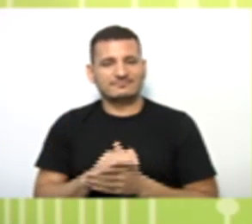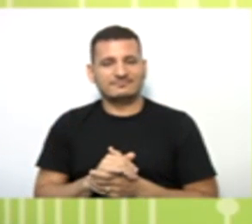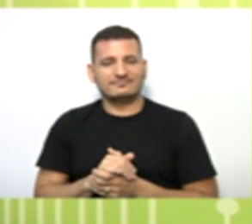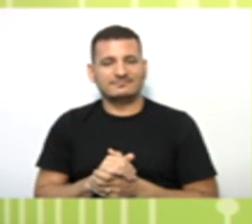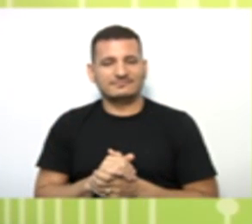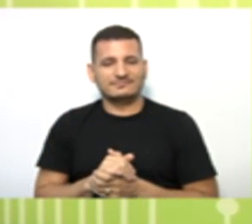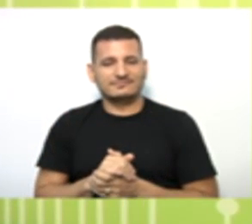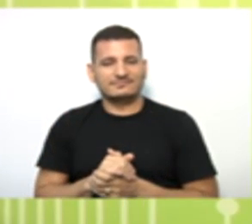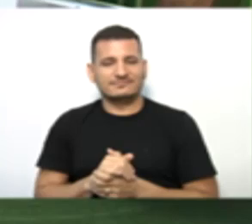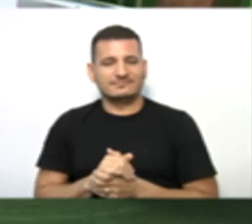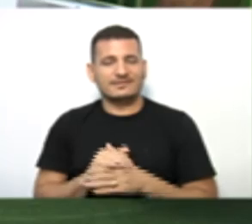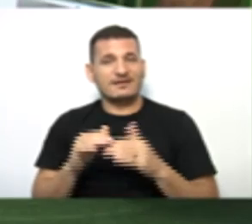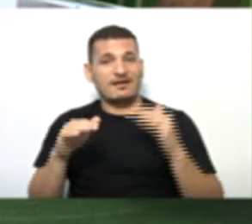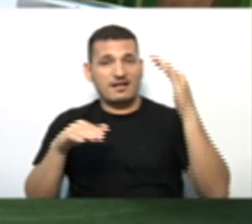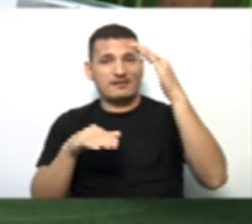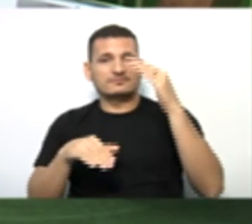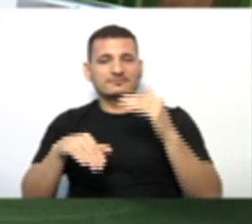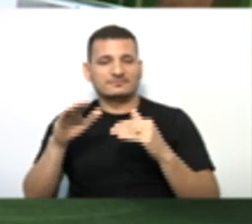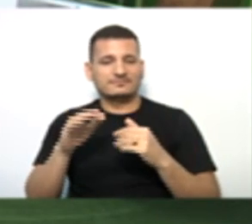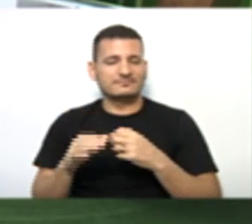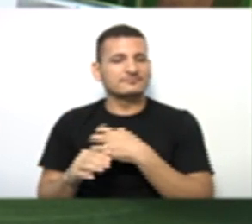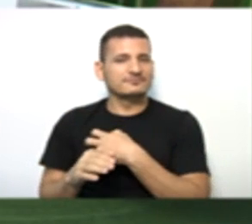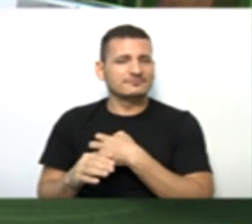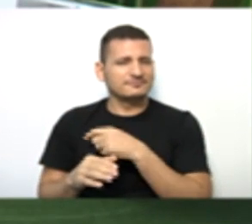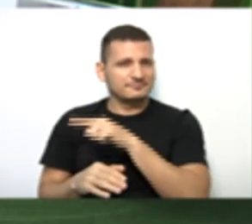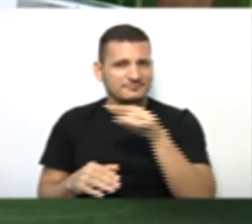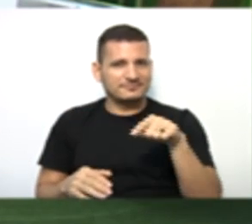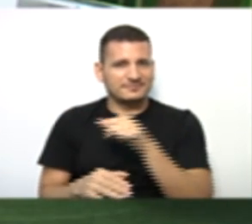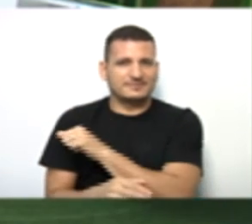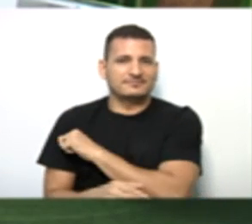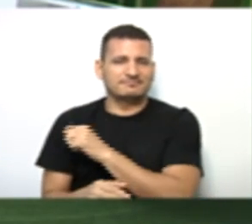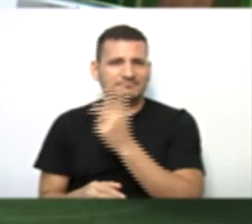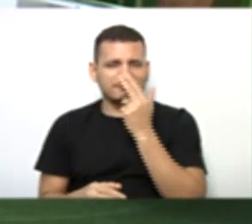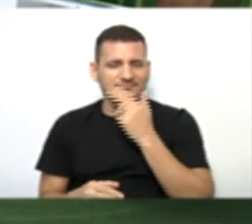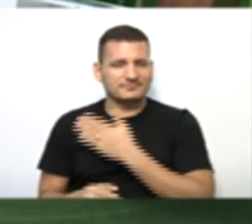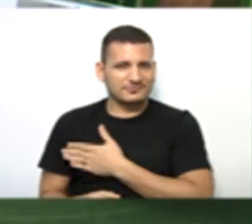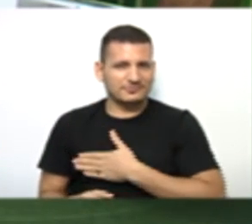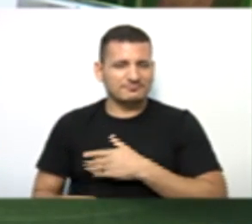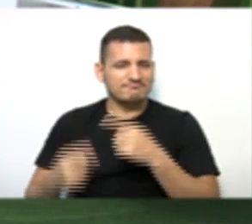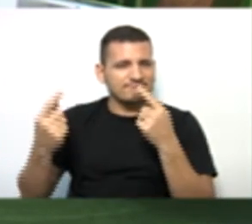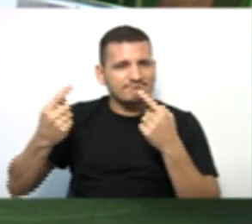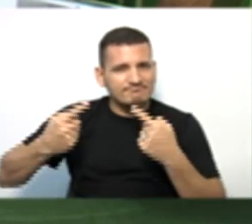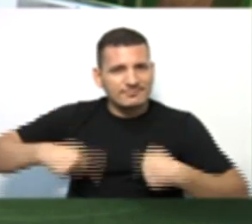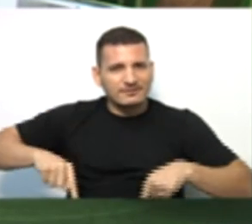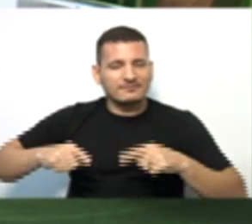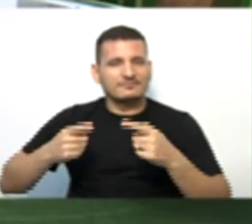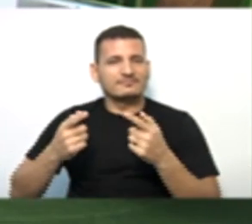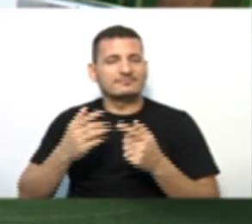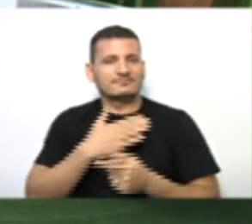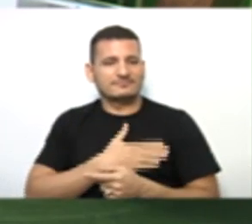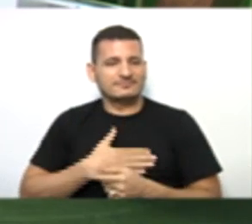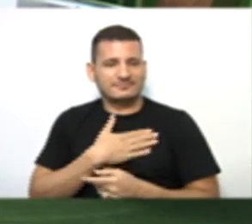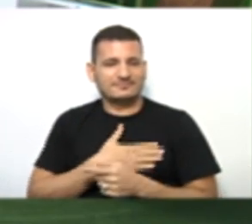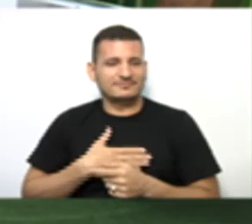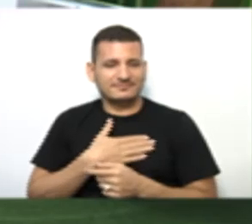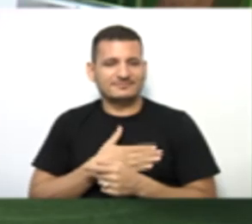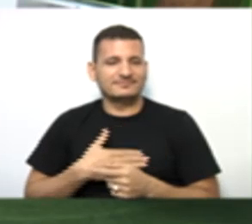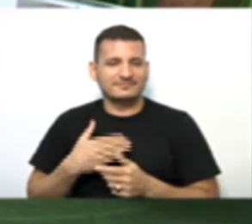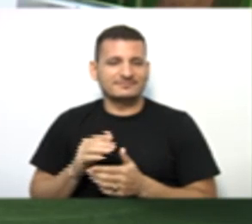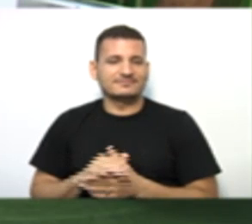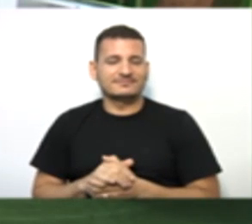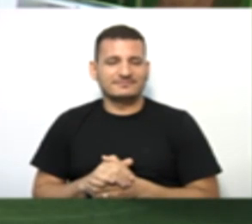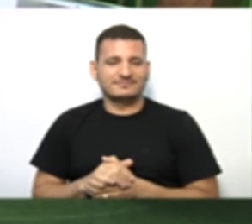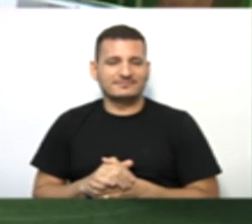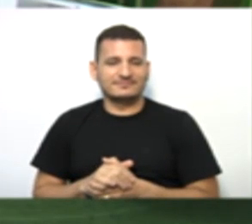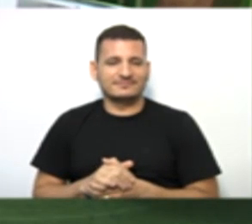Né? Eu estou começando a sentir que eles gostam de desafio, sabe, professor? Começar a sentir que eles gostam de ser desafiados. Eles gostam daquela